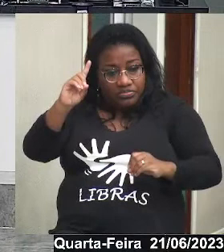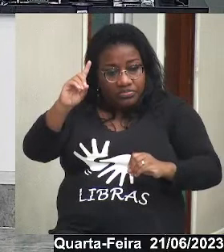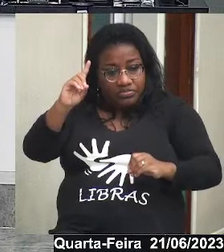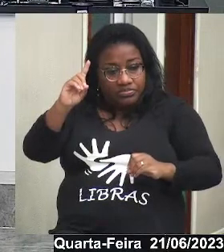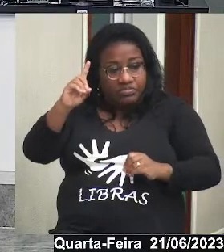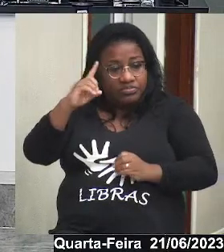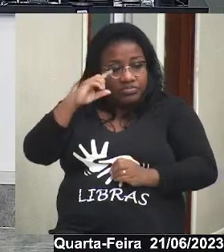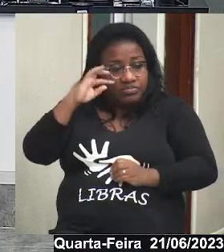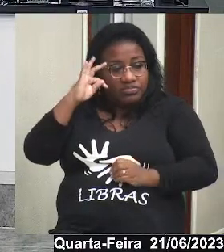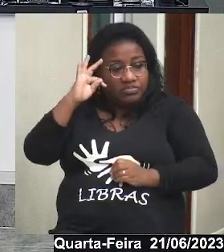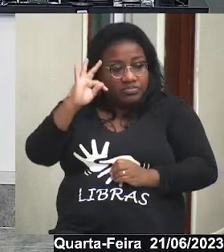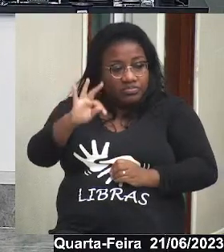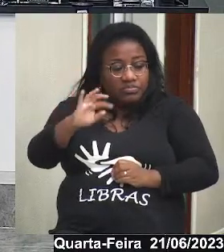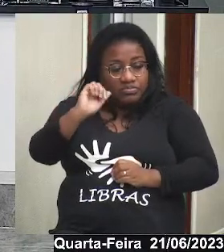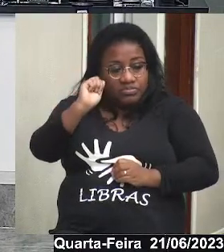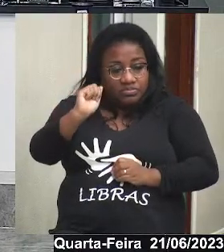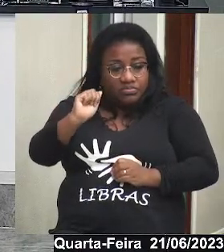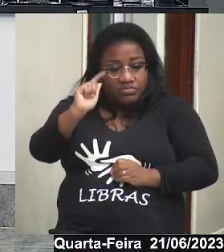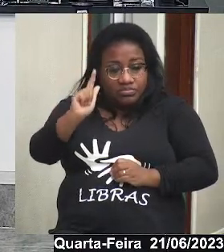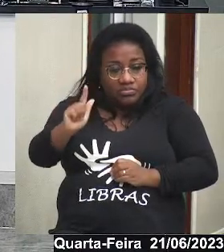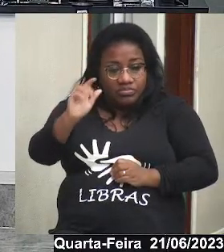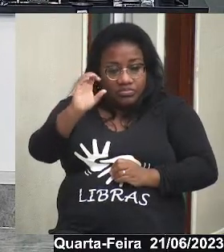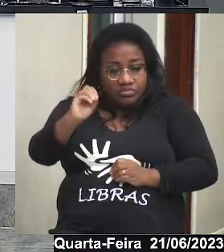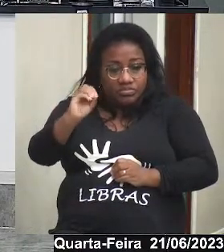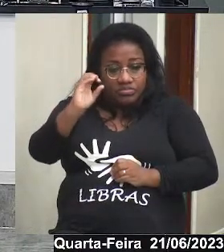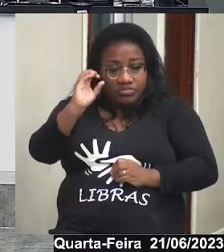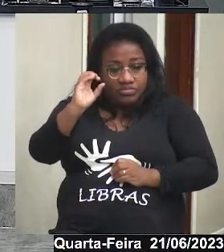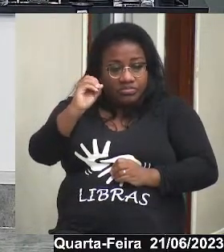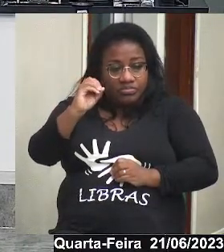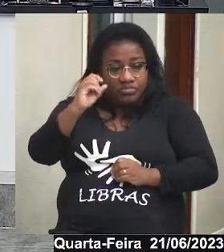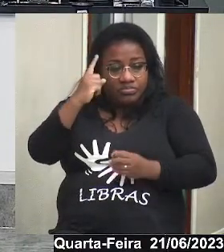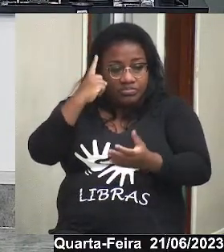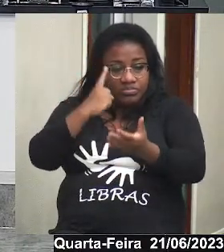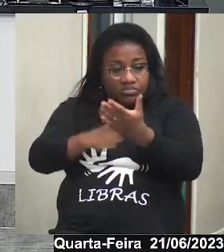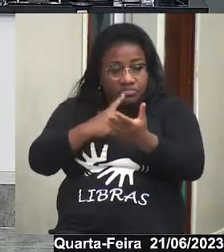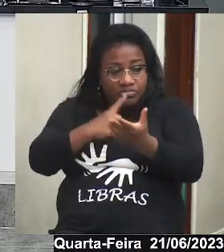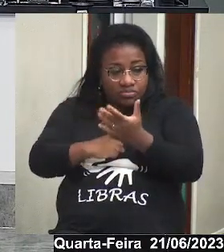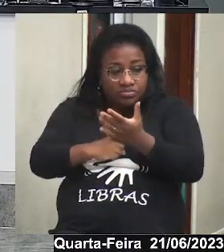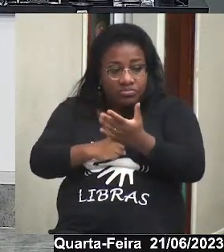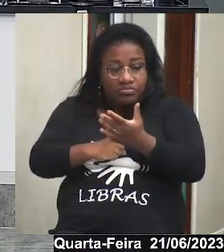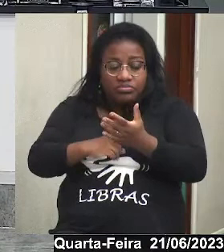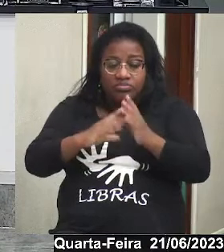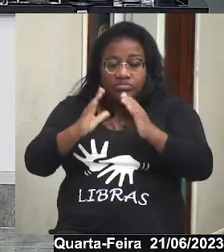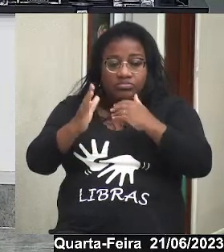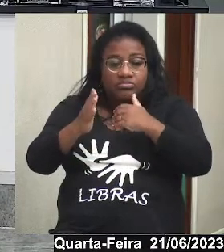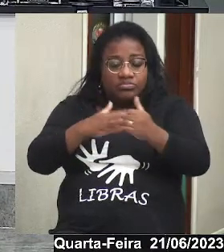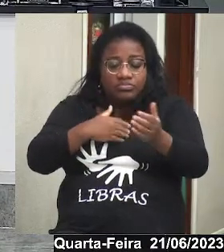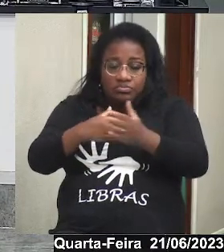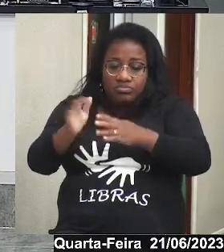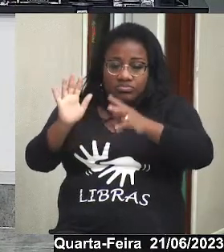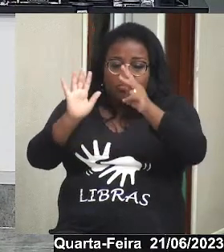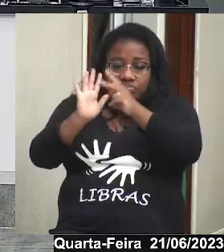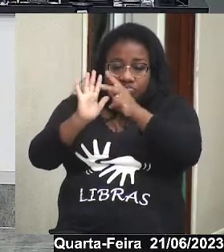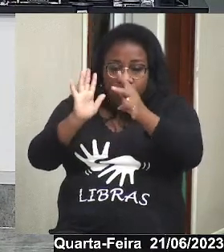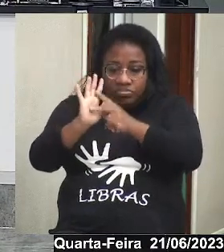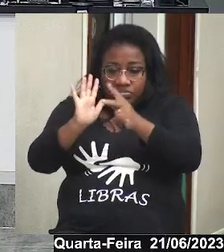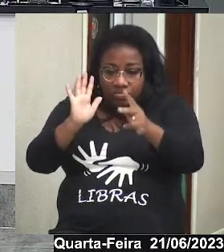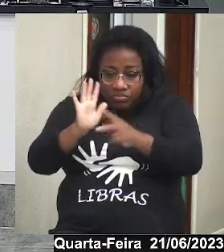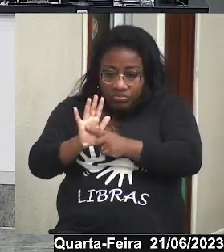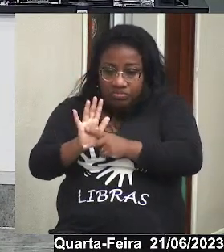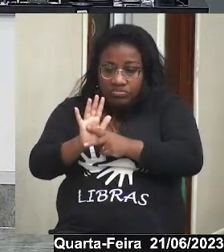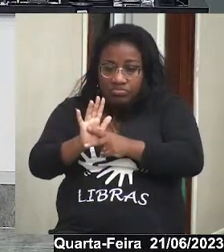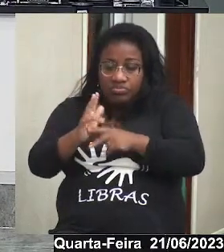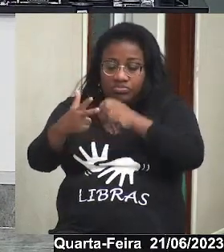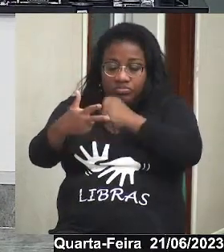registrar aqui, doutor Tiago, que esta casa tem um compromisso com o senhor. Qualquer projeto que chegar,